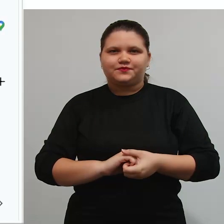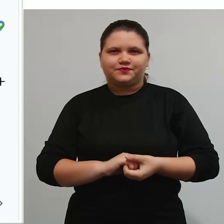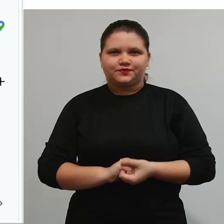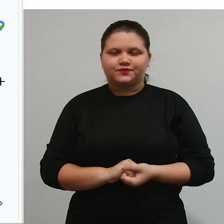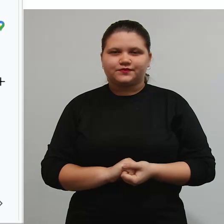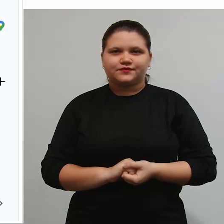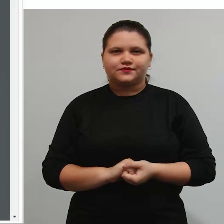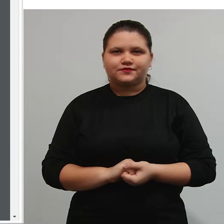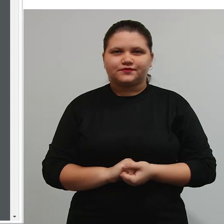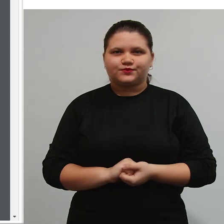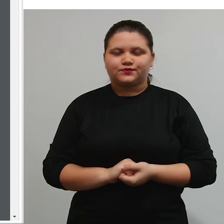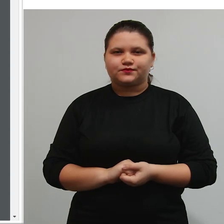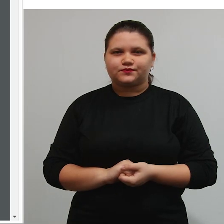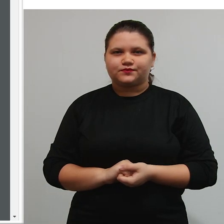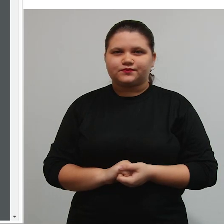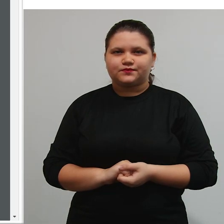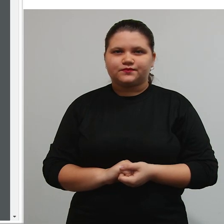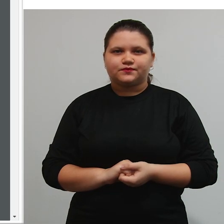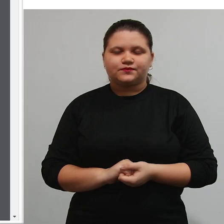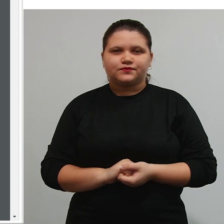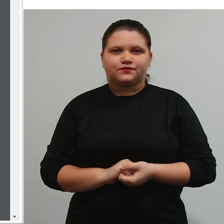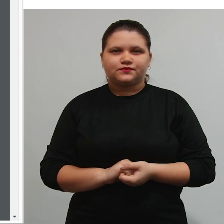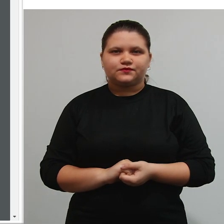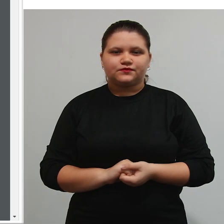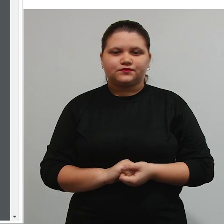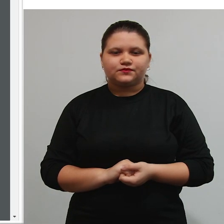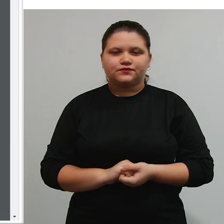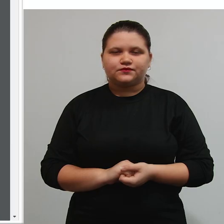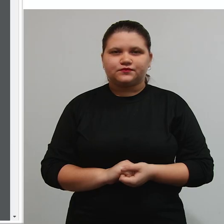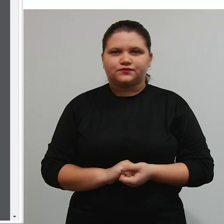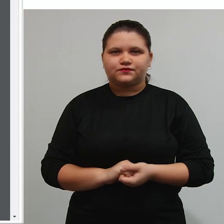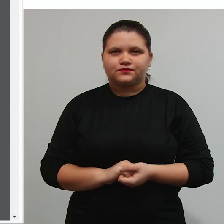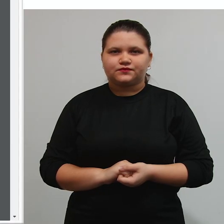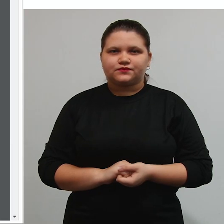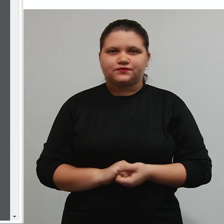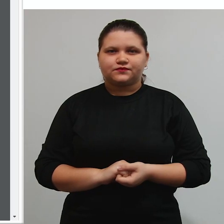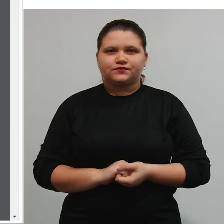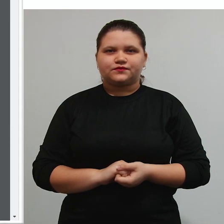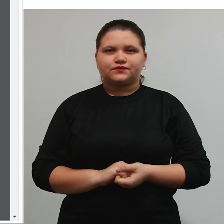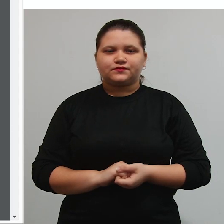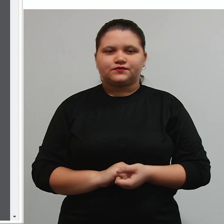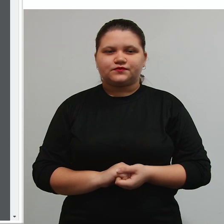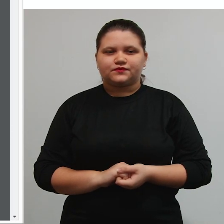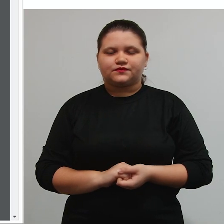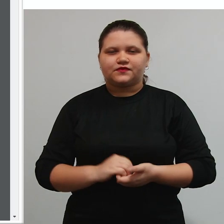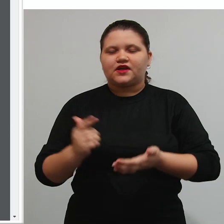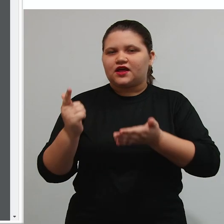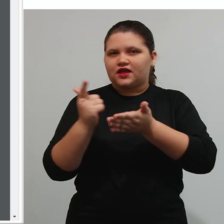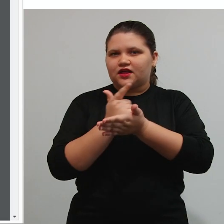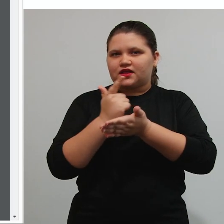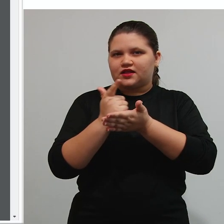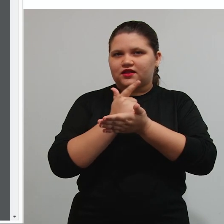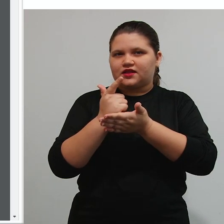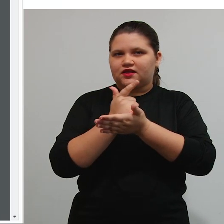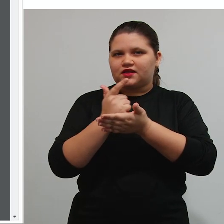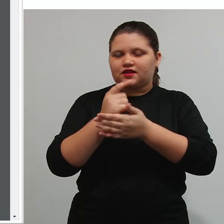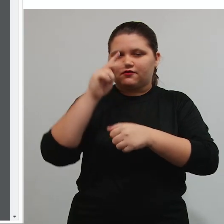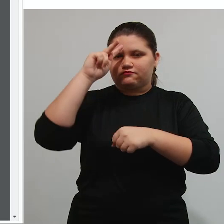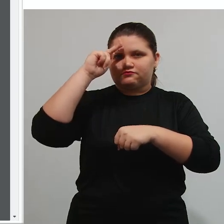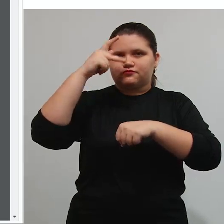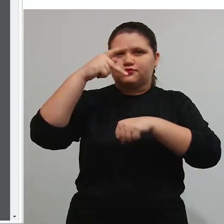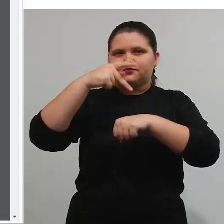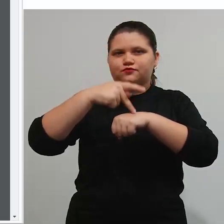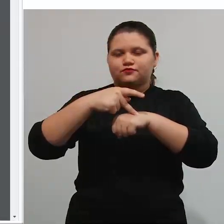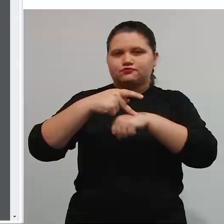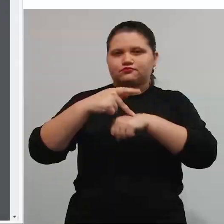da Autonomia do Paulinho. Vamos lá, vamos procurar aí a nossa página. Que página é? Página 16, né? Vamos